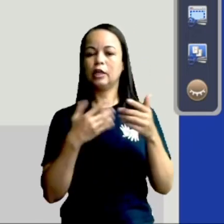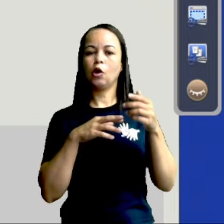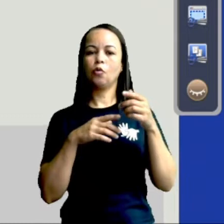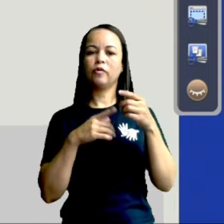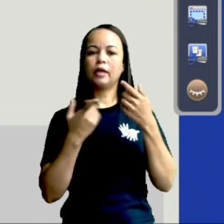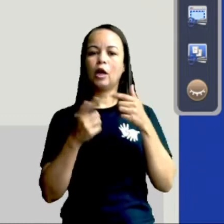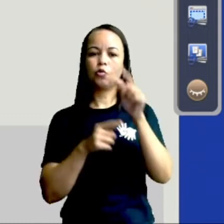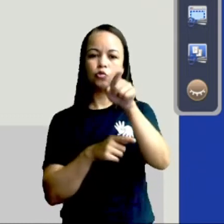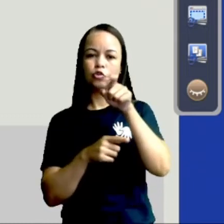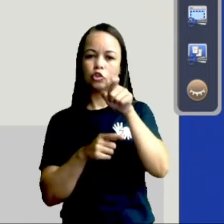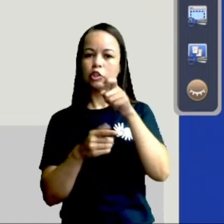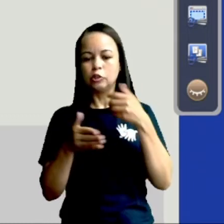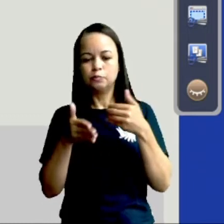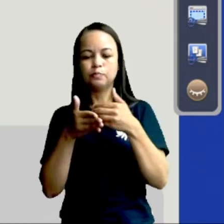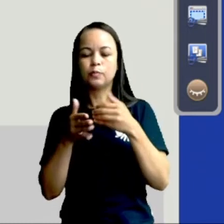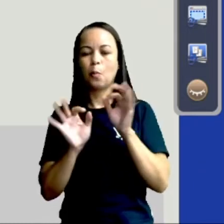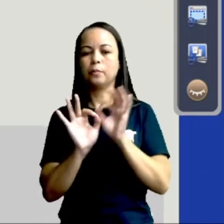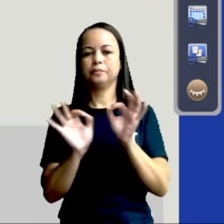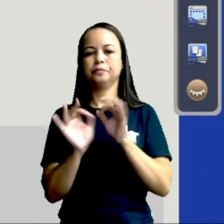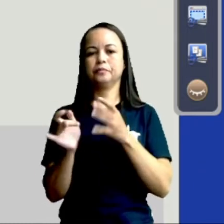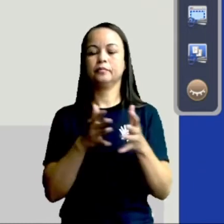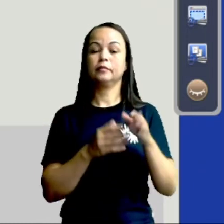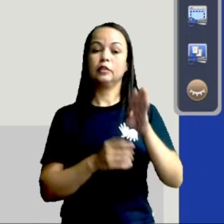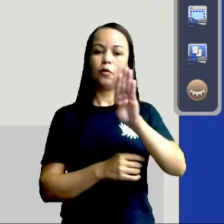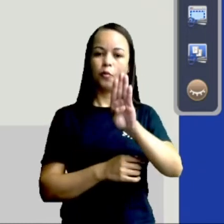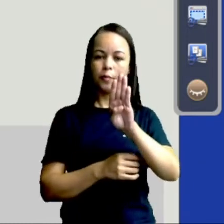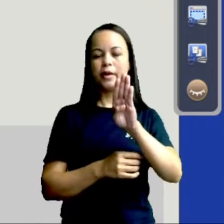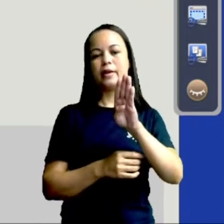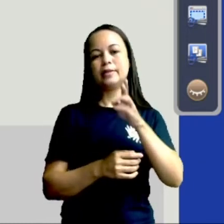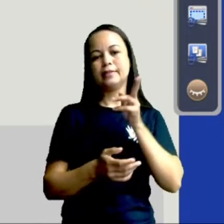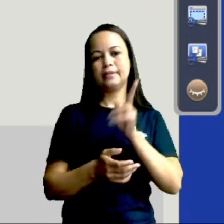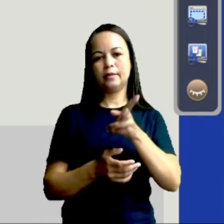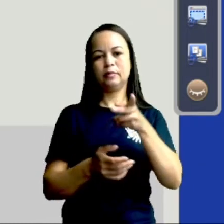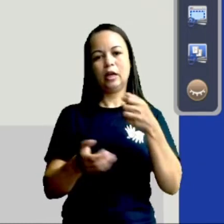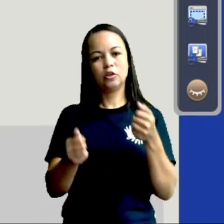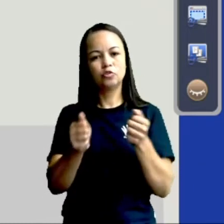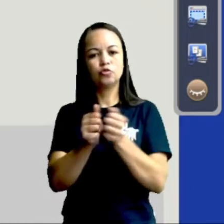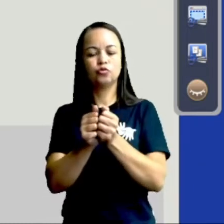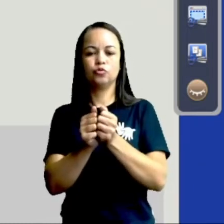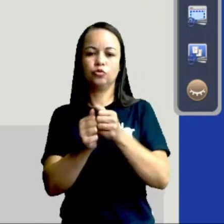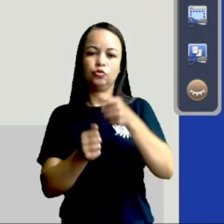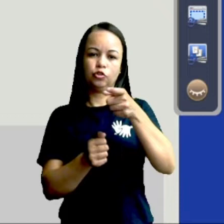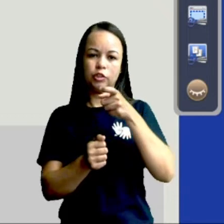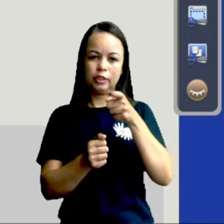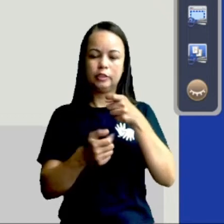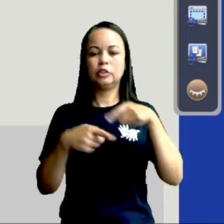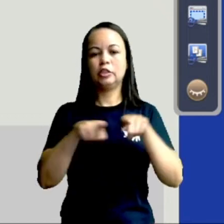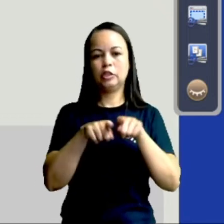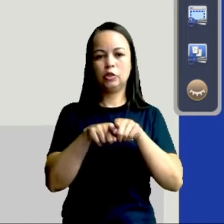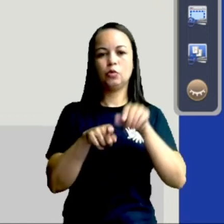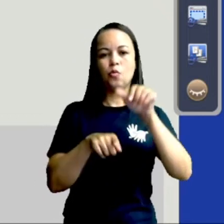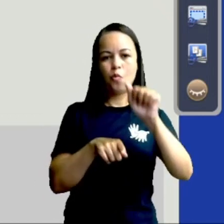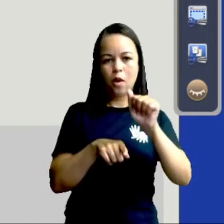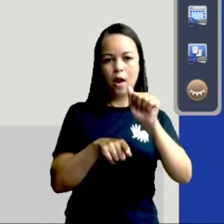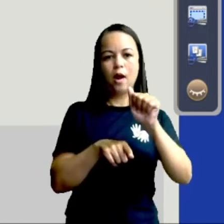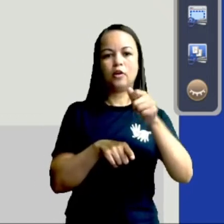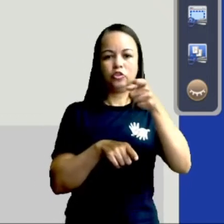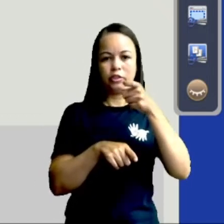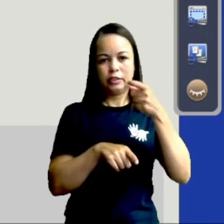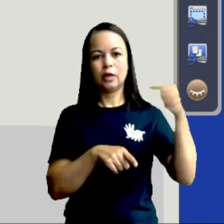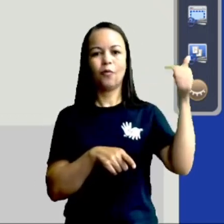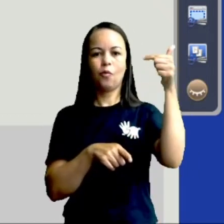perto. O B sempre vai estar junto do x à primeira e o A sempre vai estar junto do x ao quadrado. Sempre, sempre,